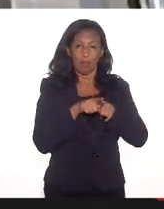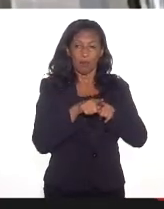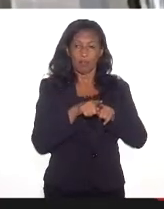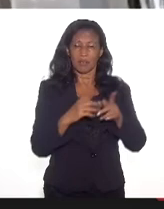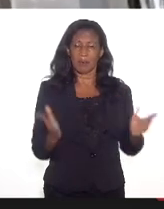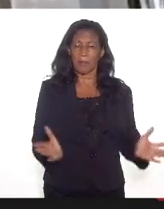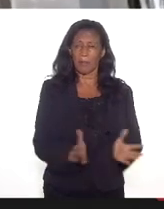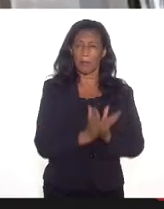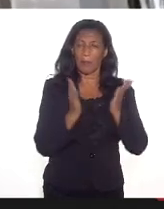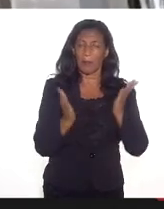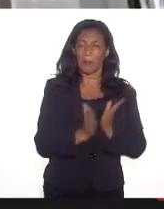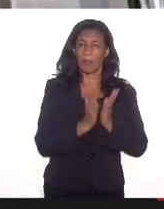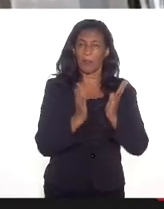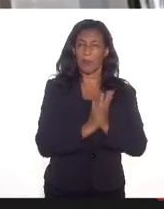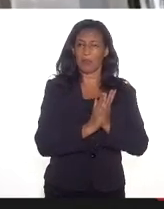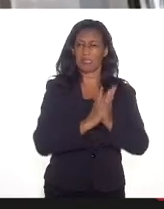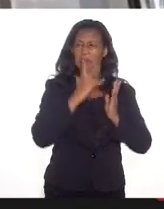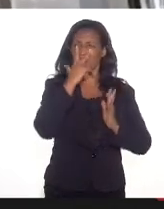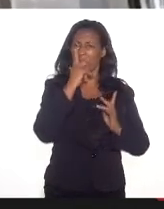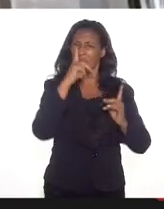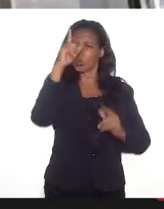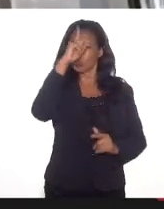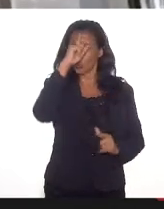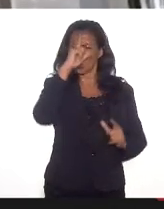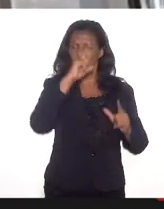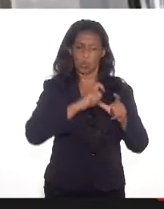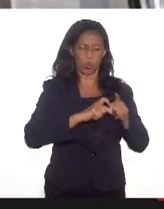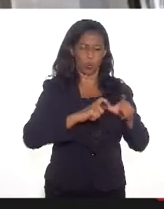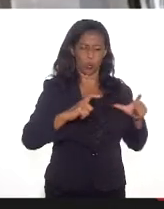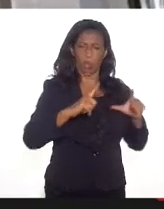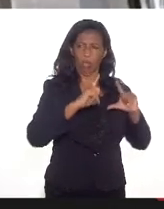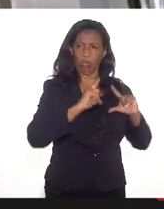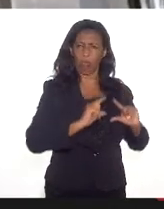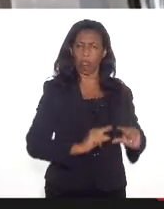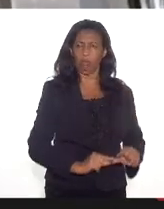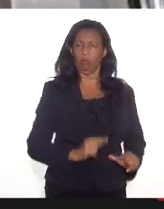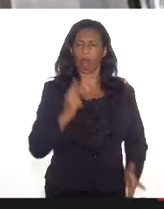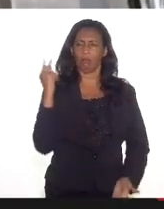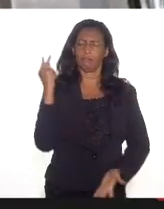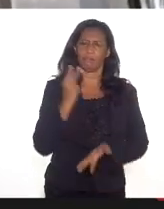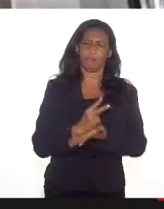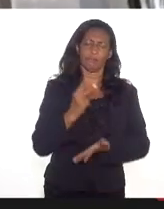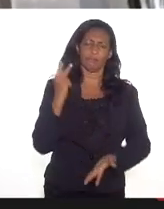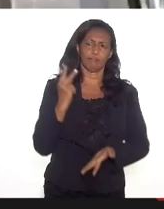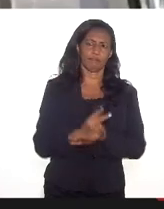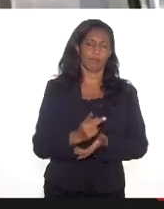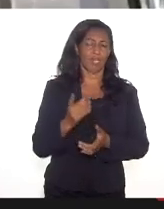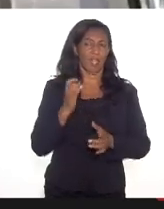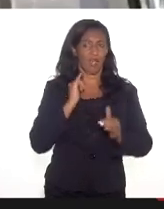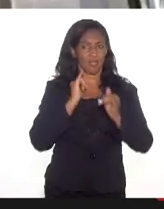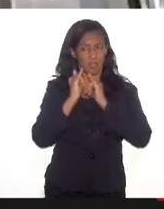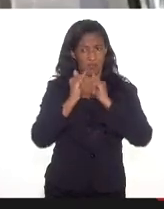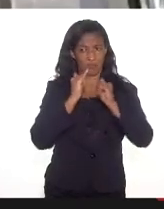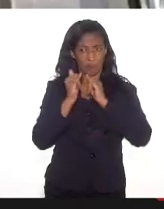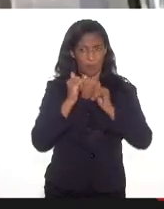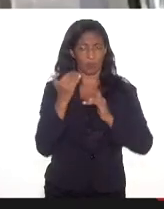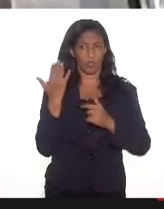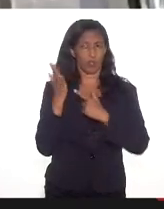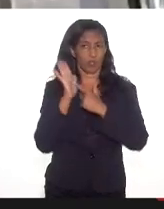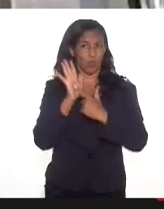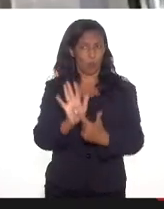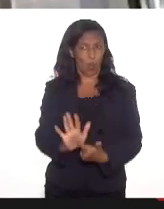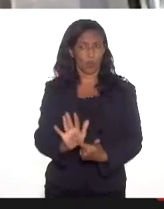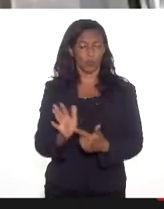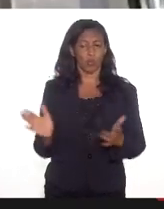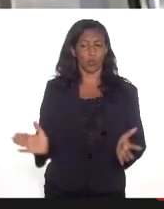natureza os mais pobres a PNAD contínua já traz um dado de que os pobres no Rio de Janeiro representam